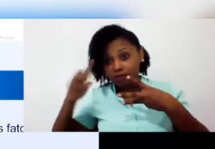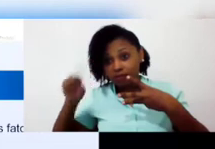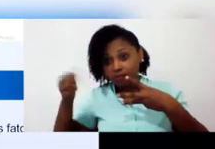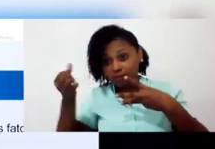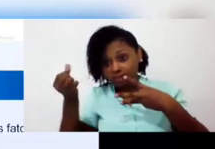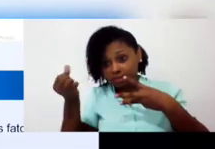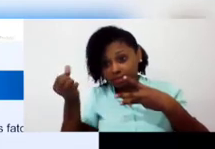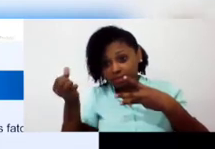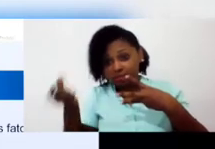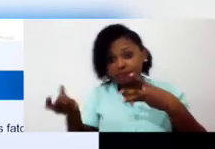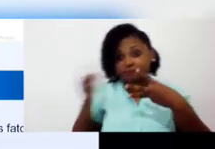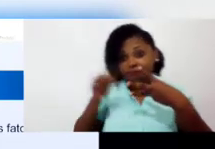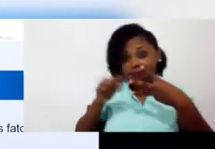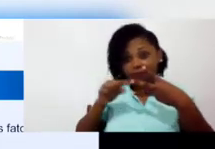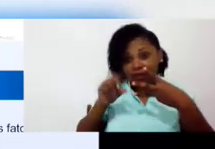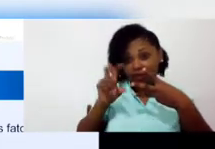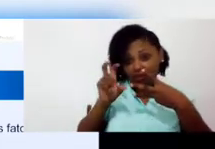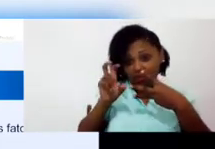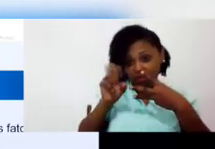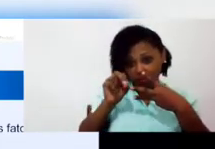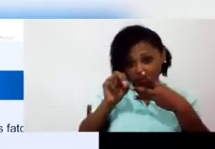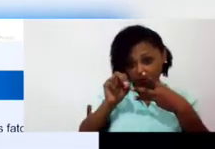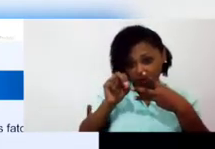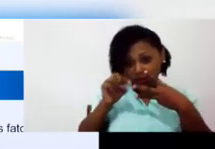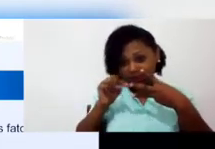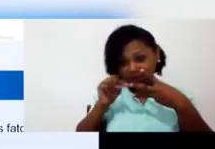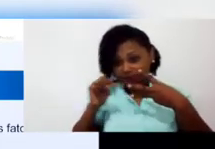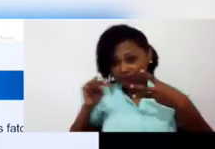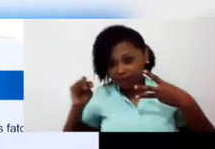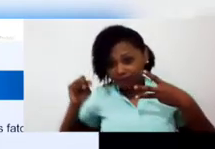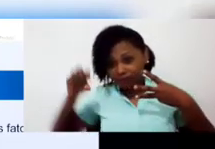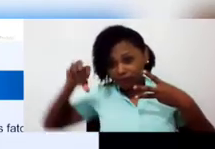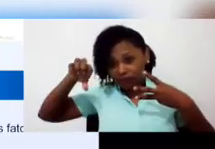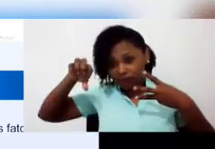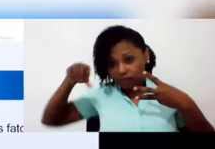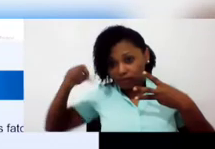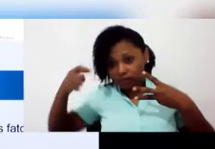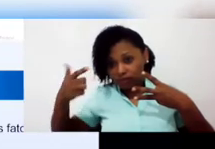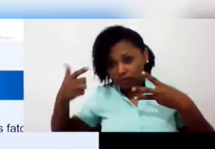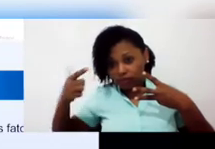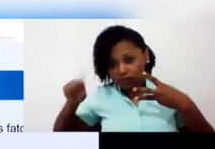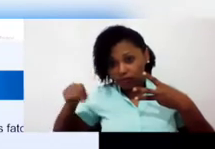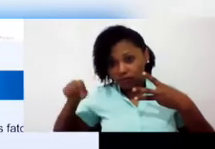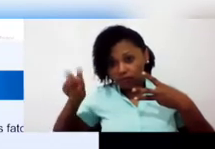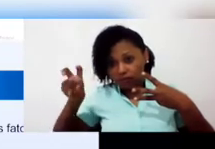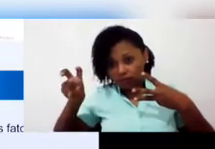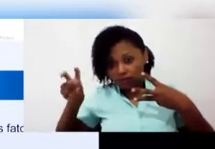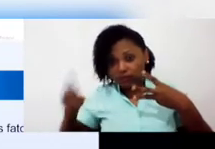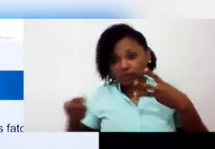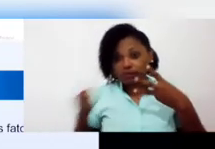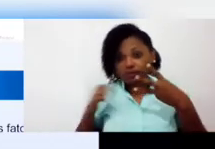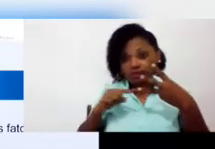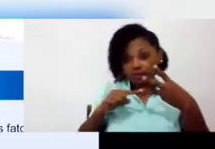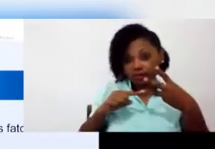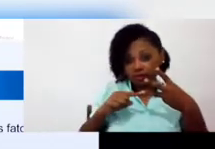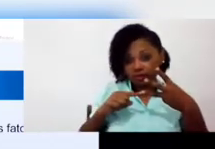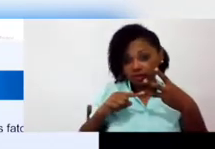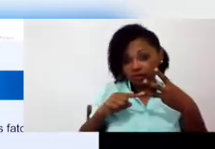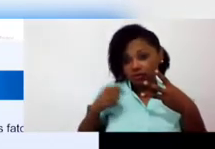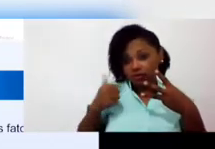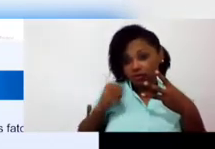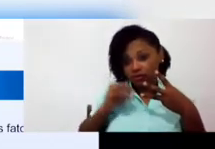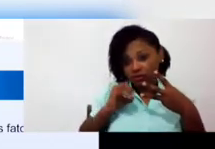De 50 graus, ele passa para 92,5. Quer dizer, de 4,6 para 92,5. Aumentando-se